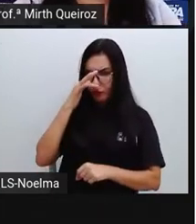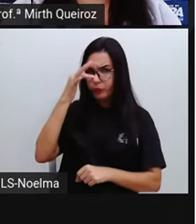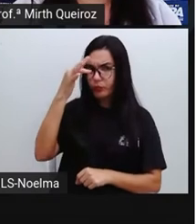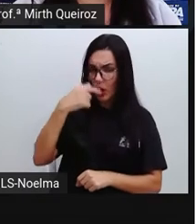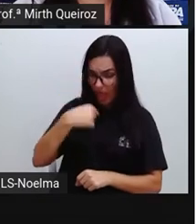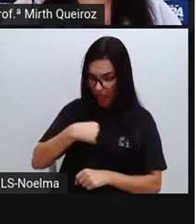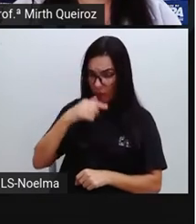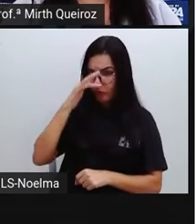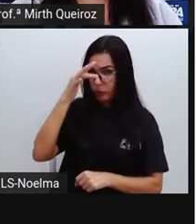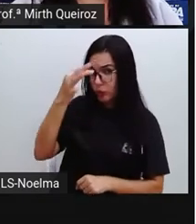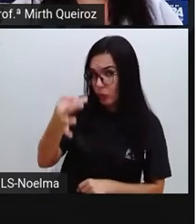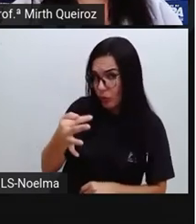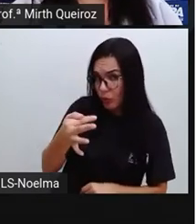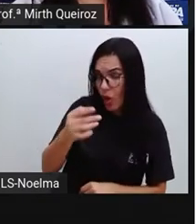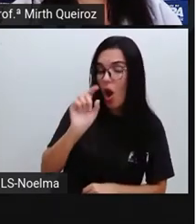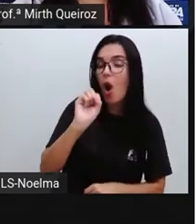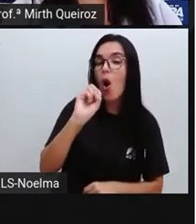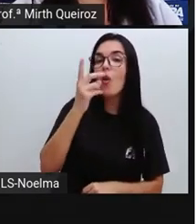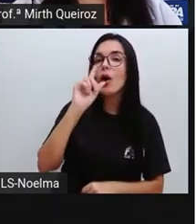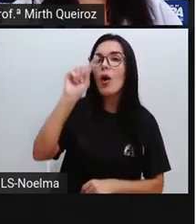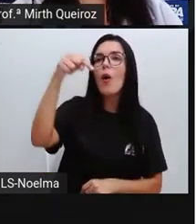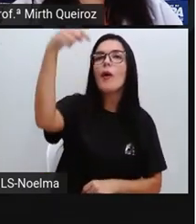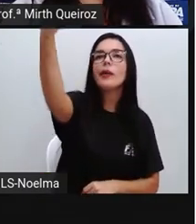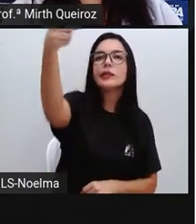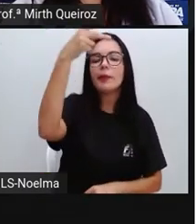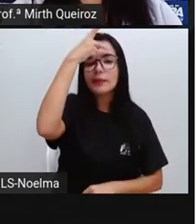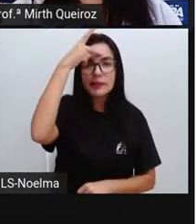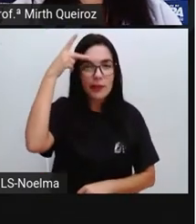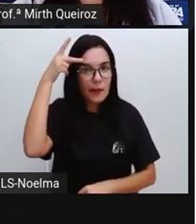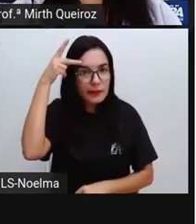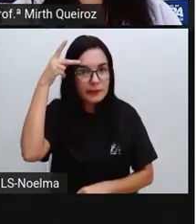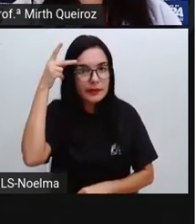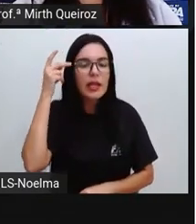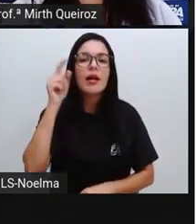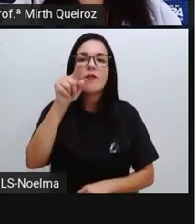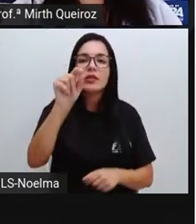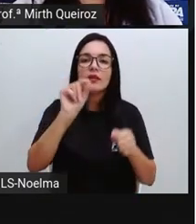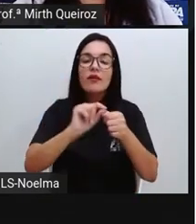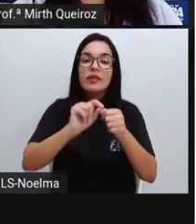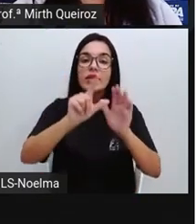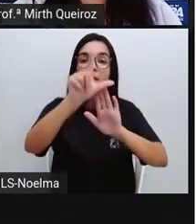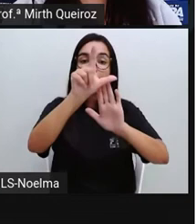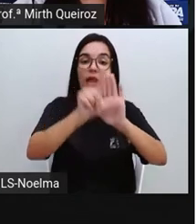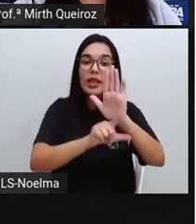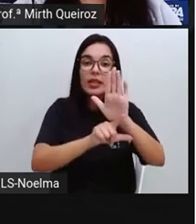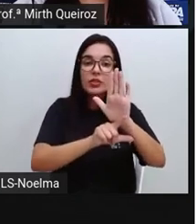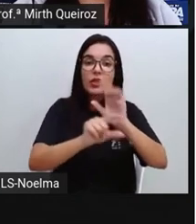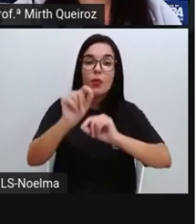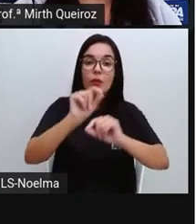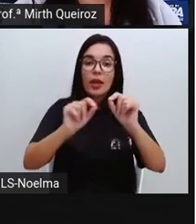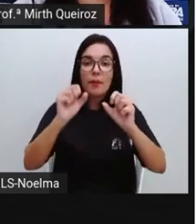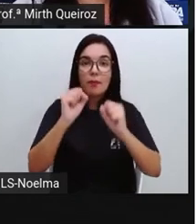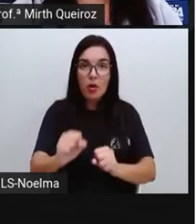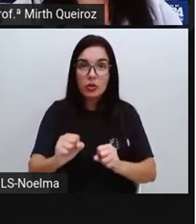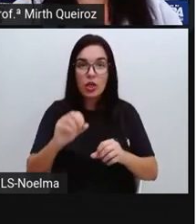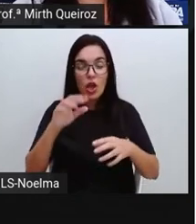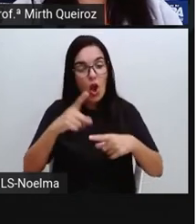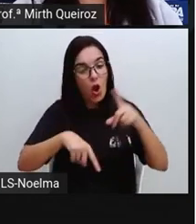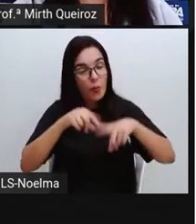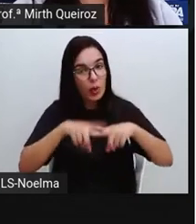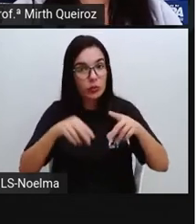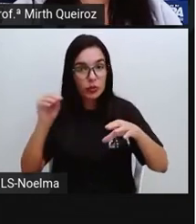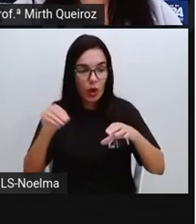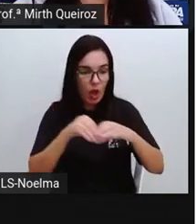outra pessoa? Faça uma lista dos possíveis objetos que vocês vão colocar dentro dessa cápsula.